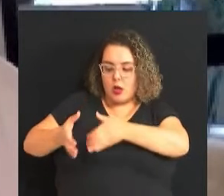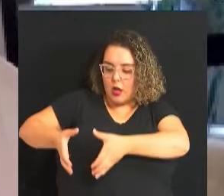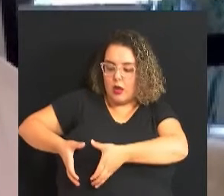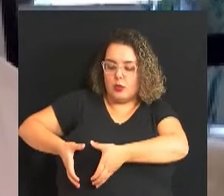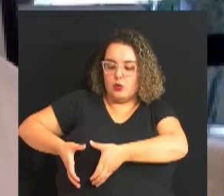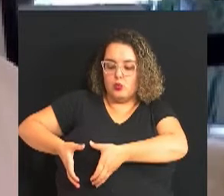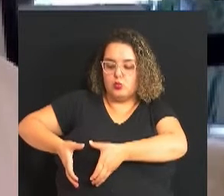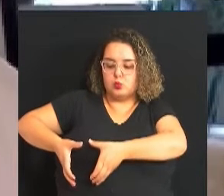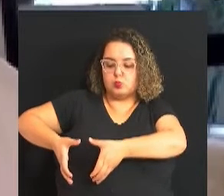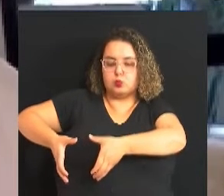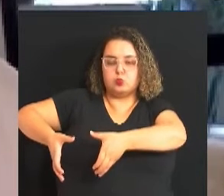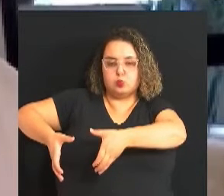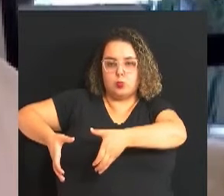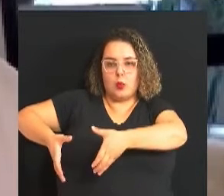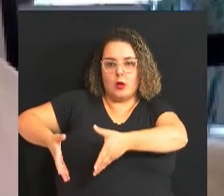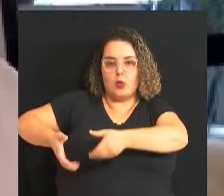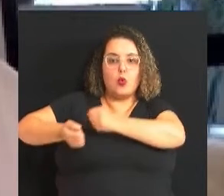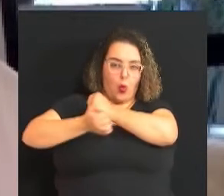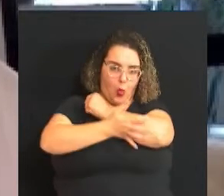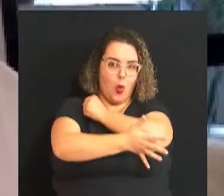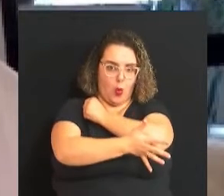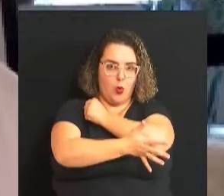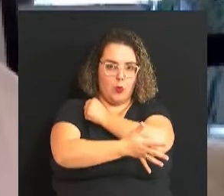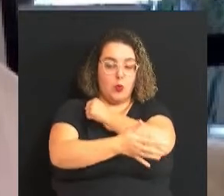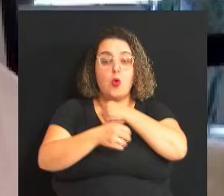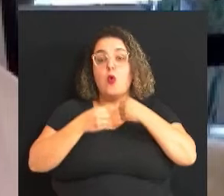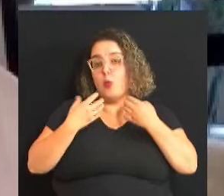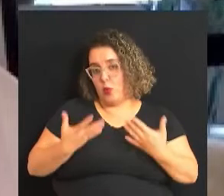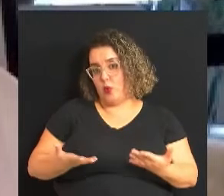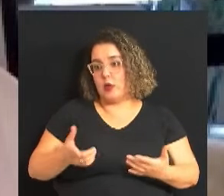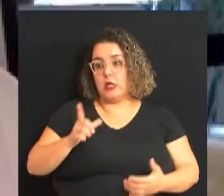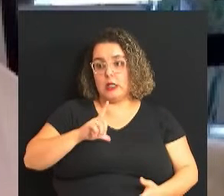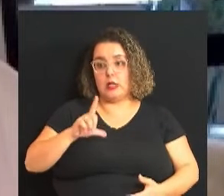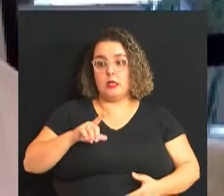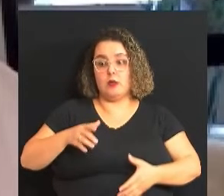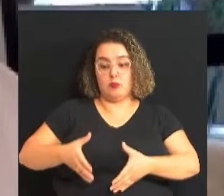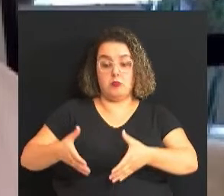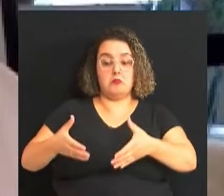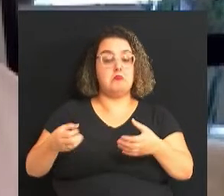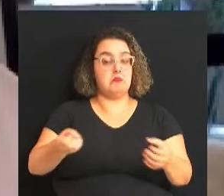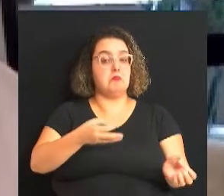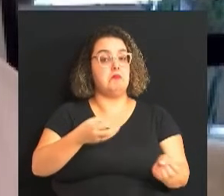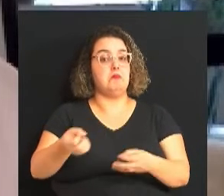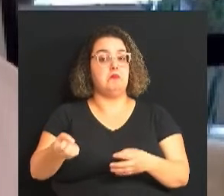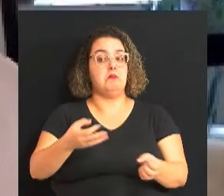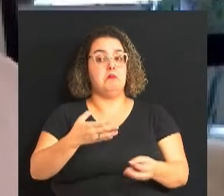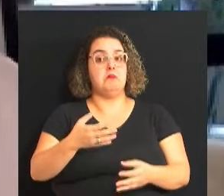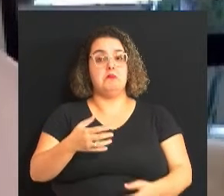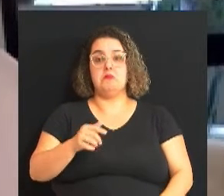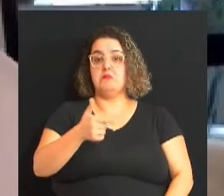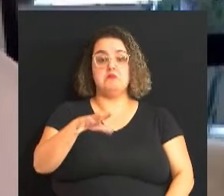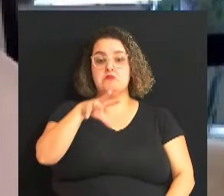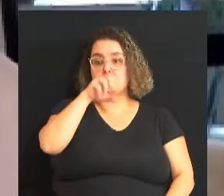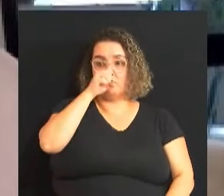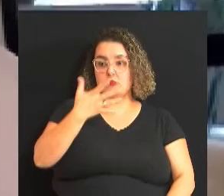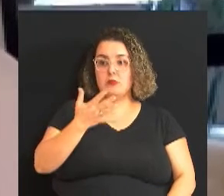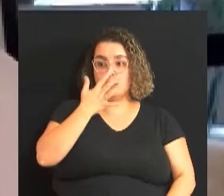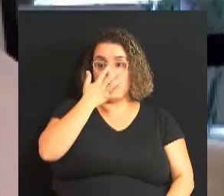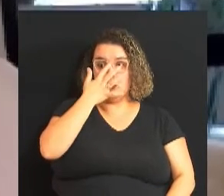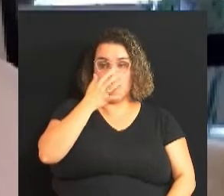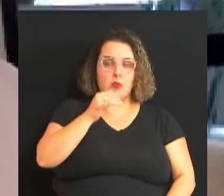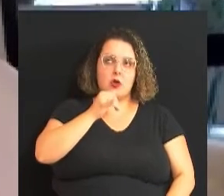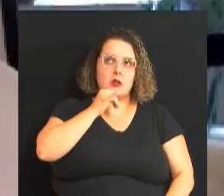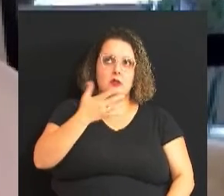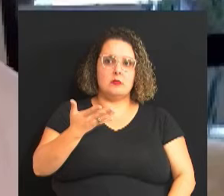que é bom é que você hoje tem bolsas muito modernas que você não tem cheiro. Eu posso estar aqui, por exemplo, dando